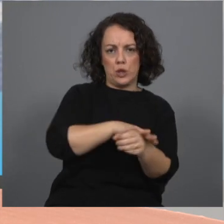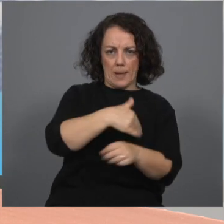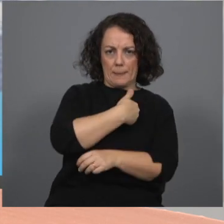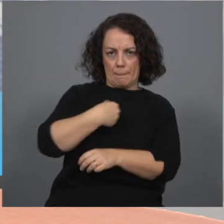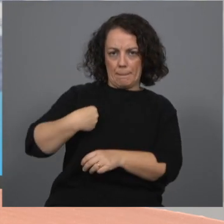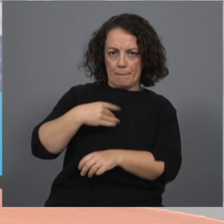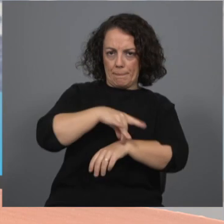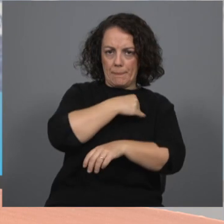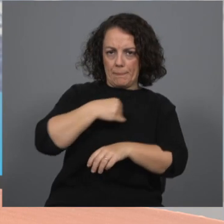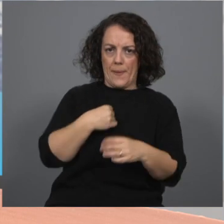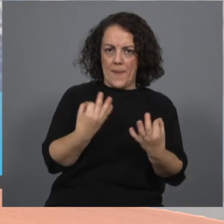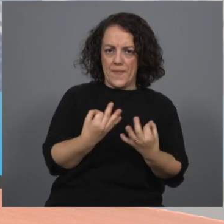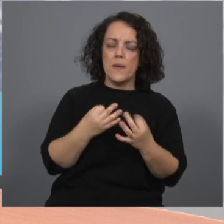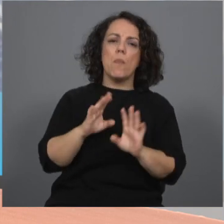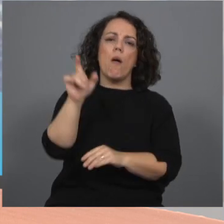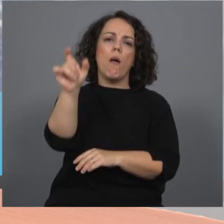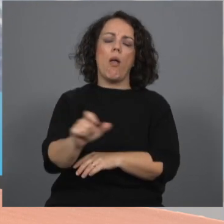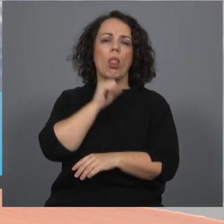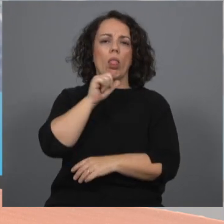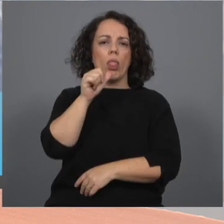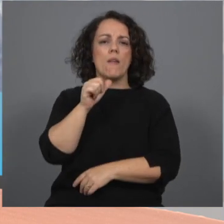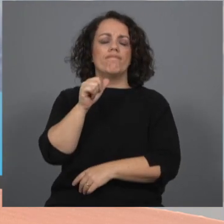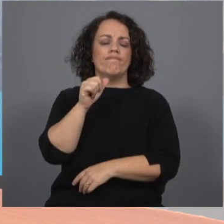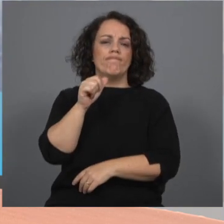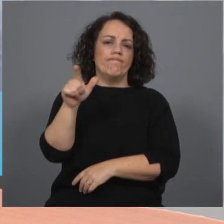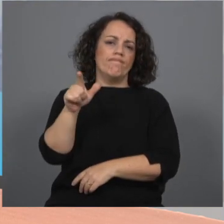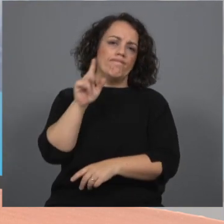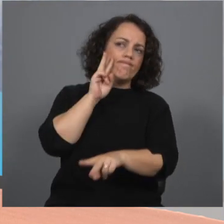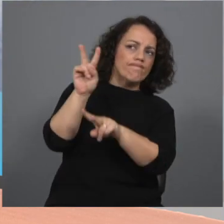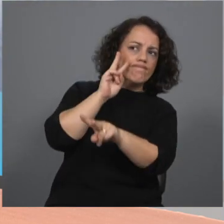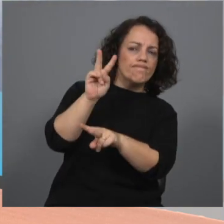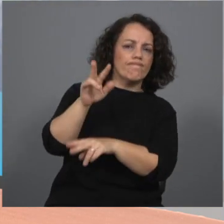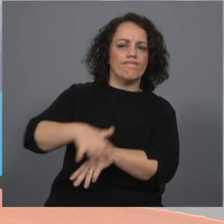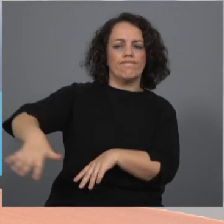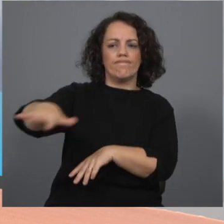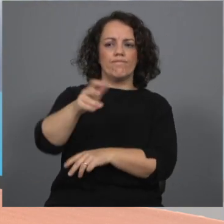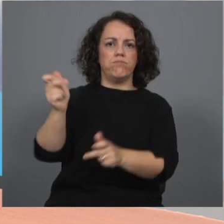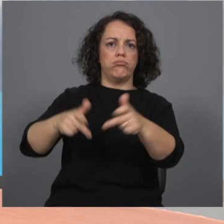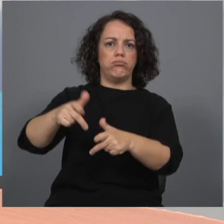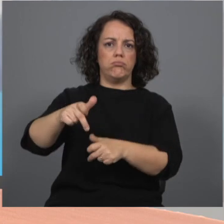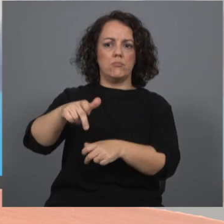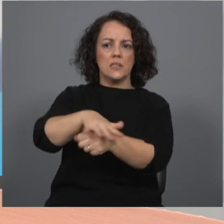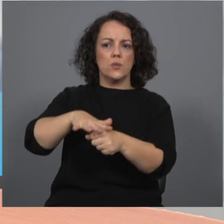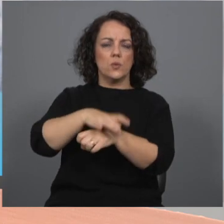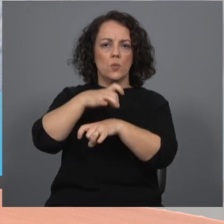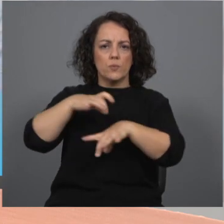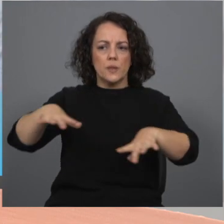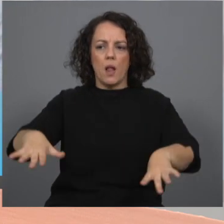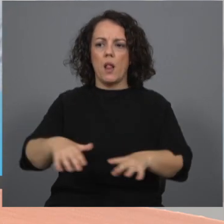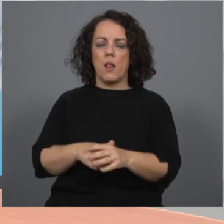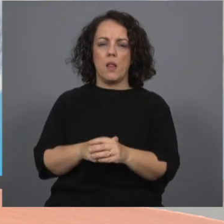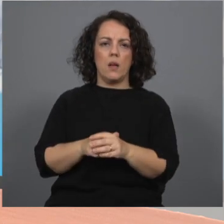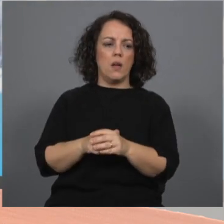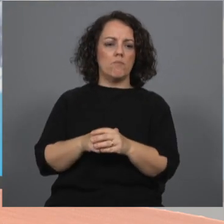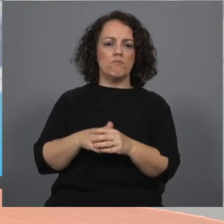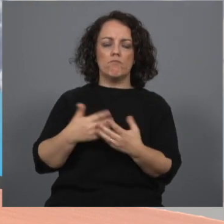como acompanha o que está a acontecer nos hospitais, o número crescente